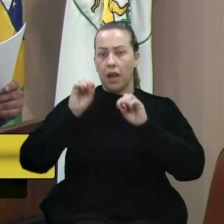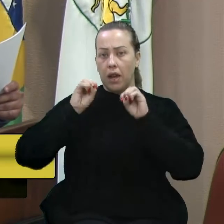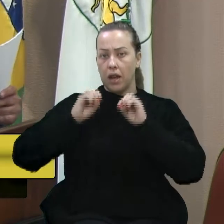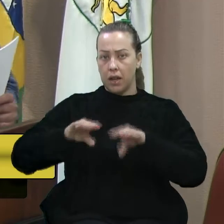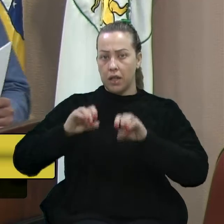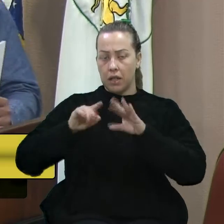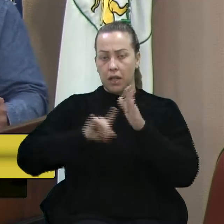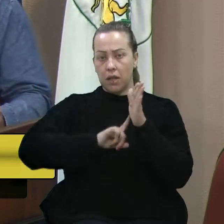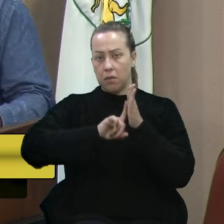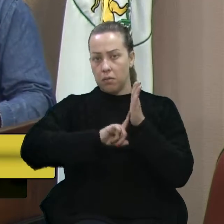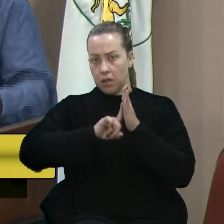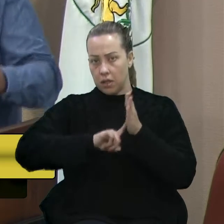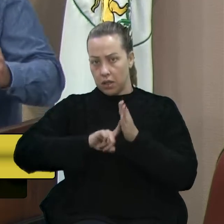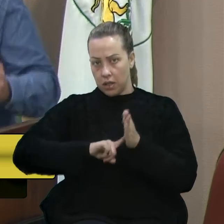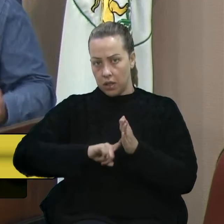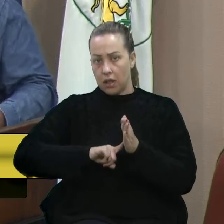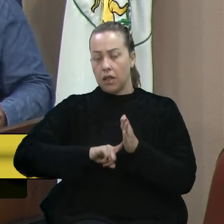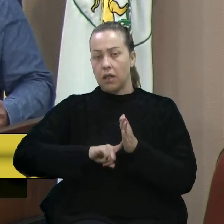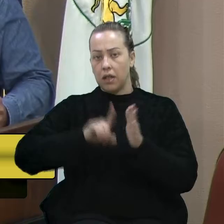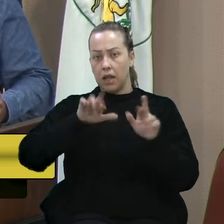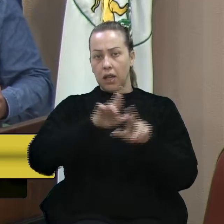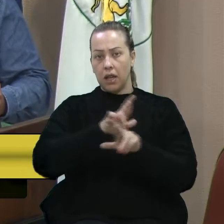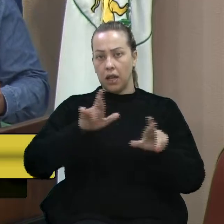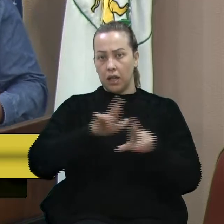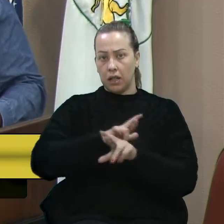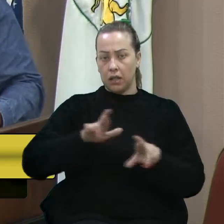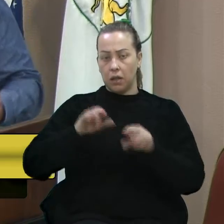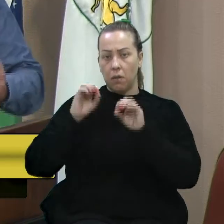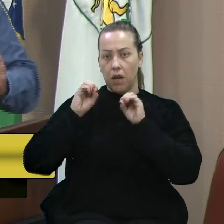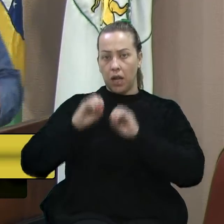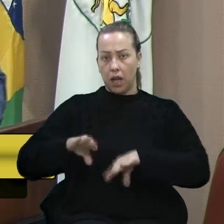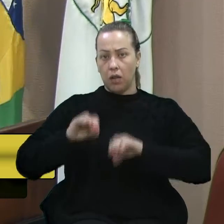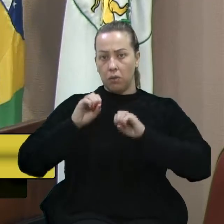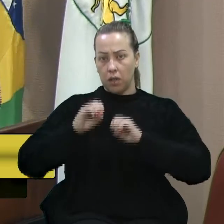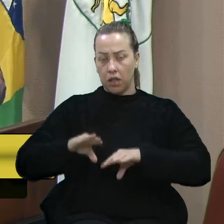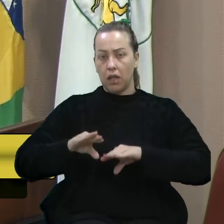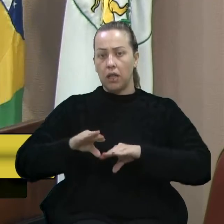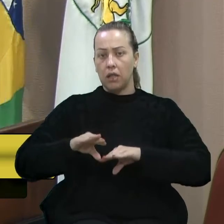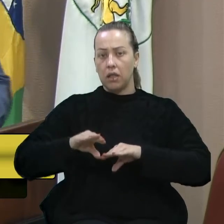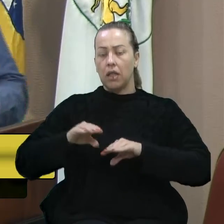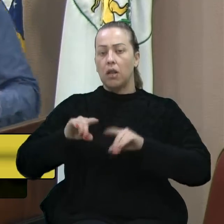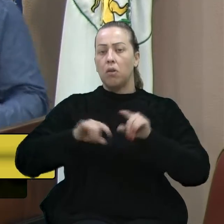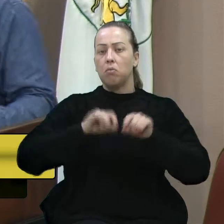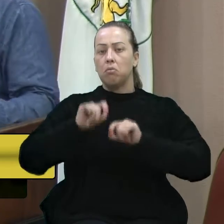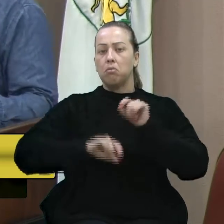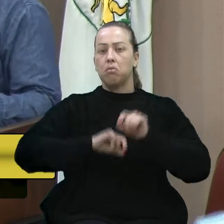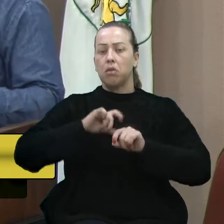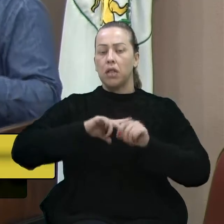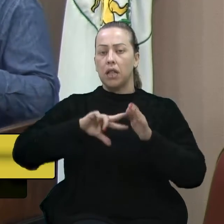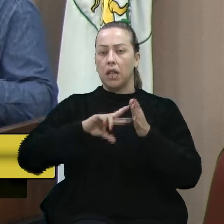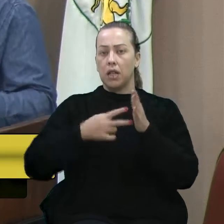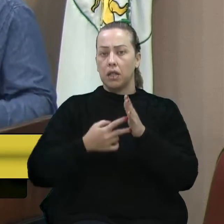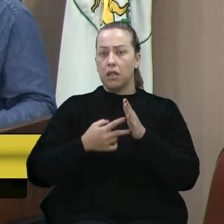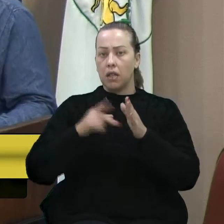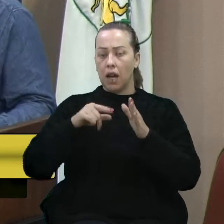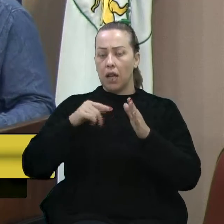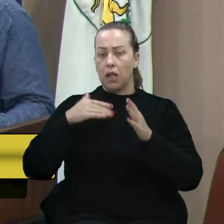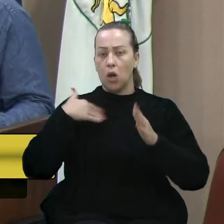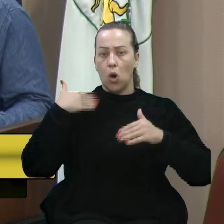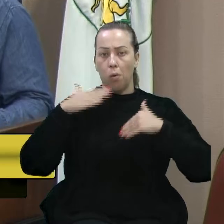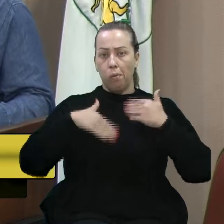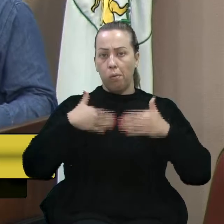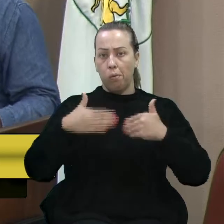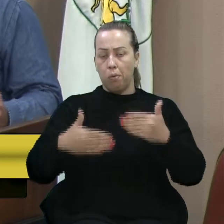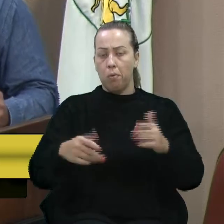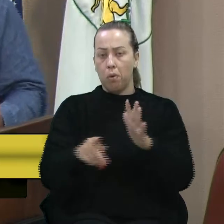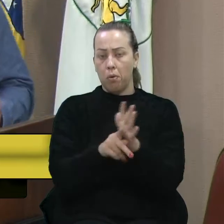e pesquisar, e que a relação entre educador e educando, ela se constrói de forma dialógica,